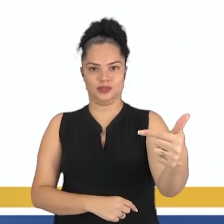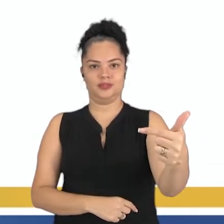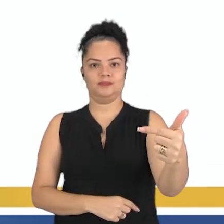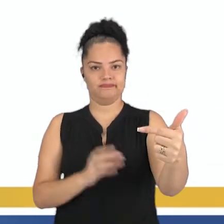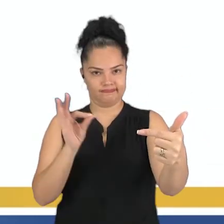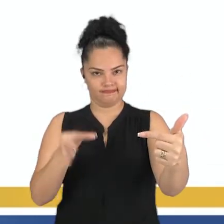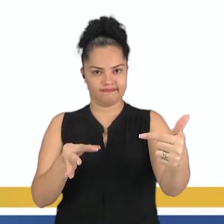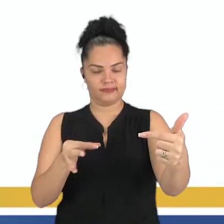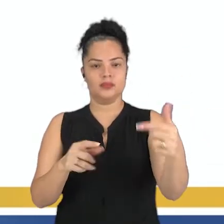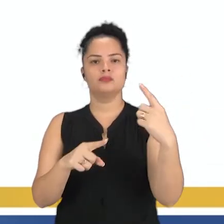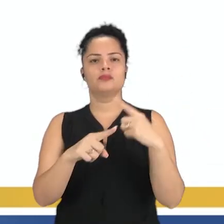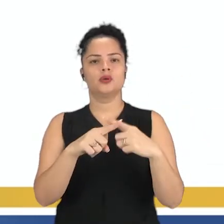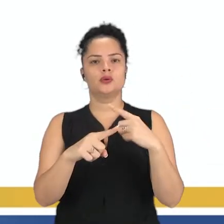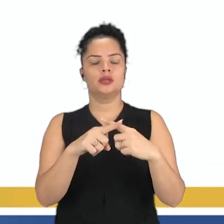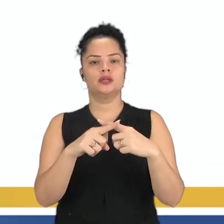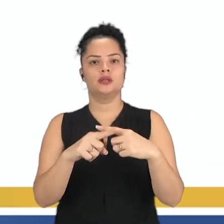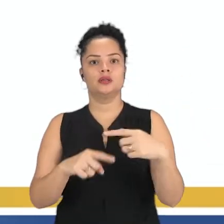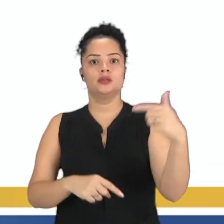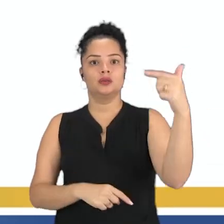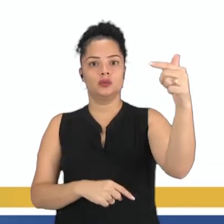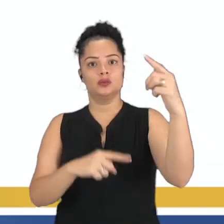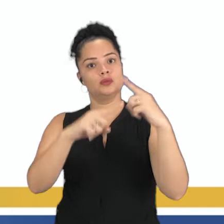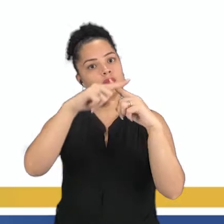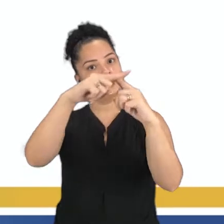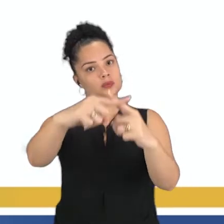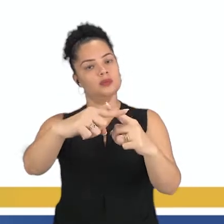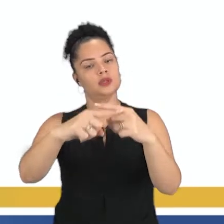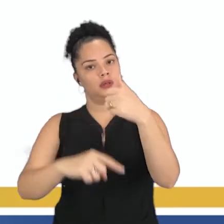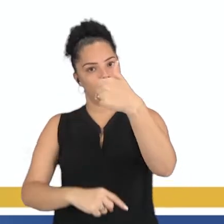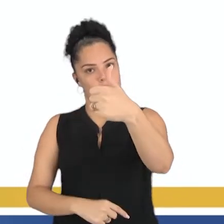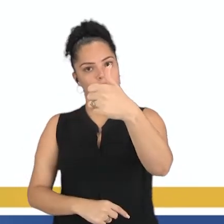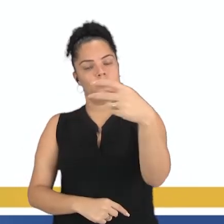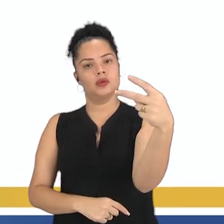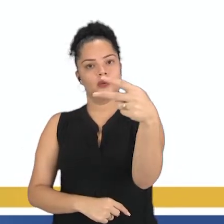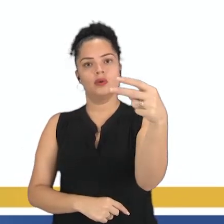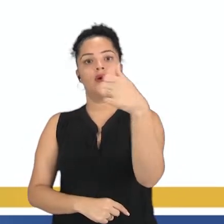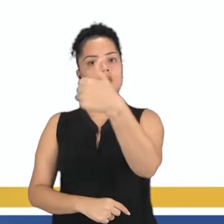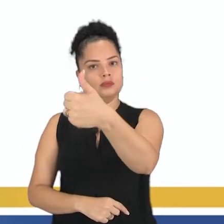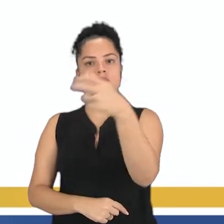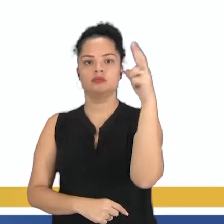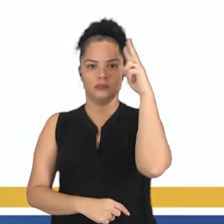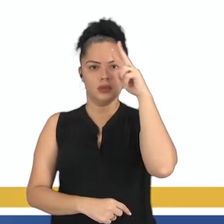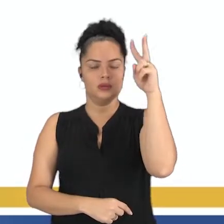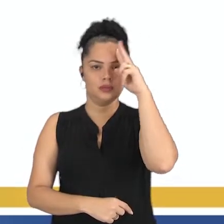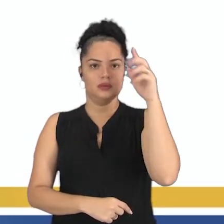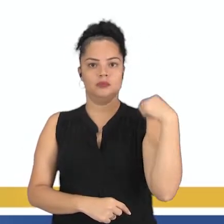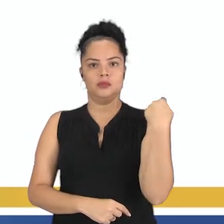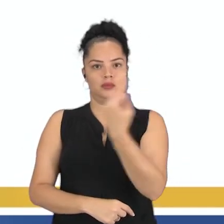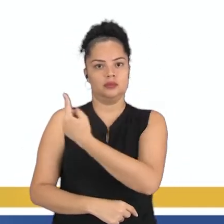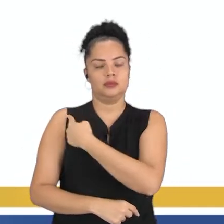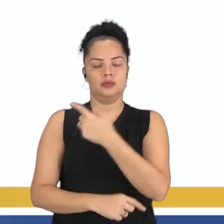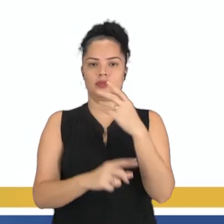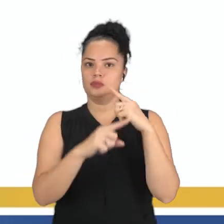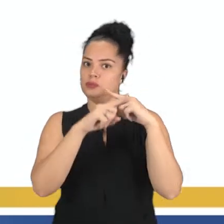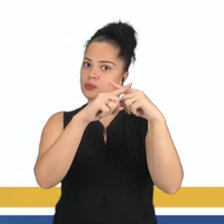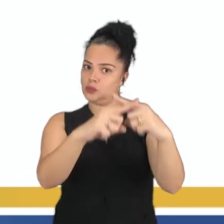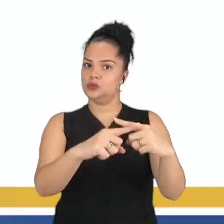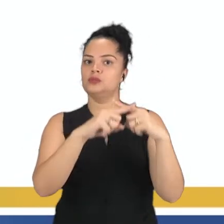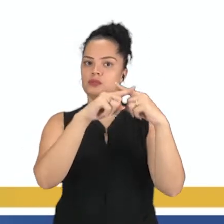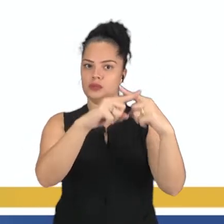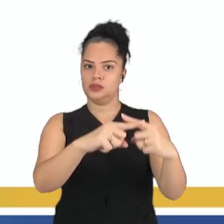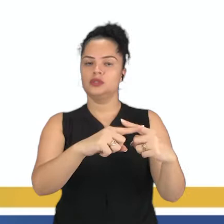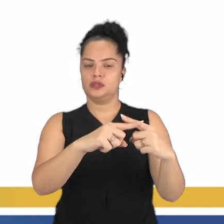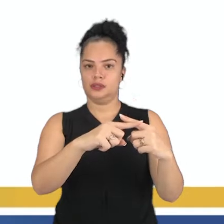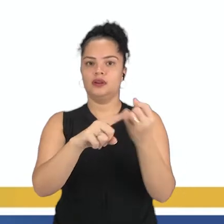certo? Por quê? Porque 2 multiplicado por 1 sobre 2 dá 1. Você lembra como é que nós multiplicamos frações, né? Fica 2 vezes